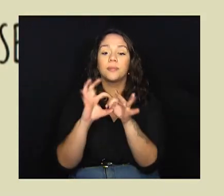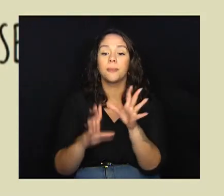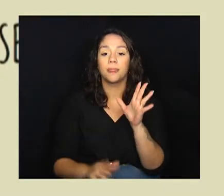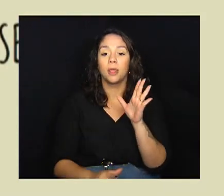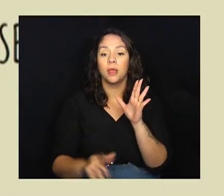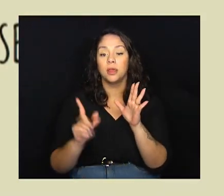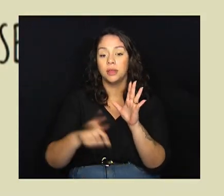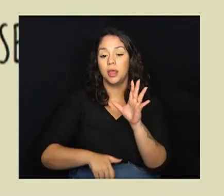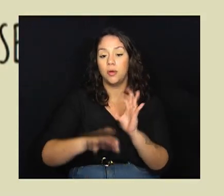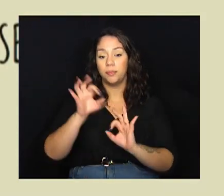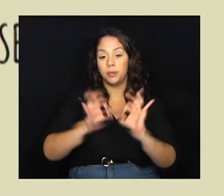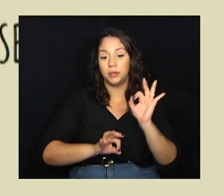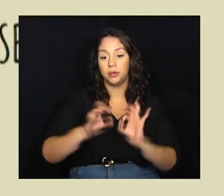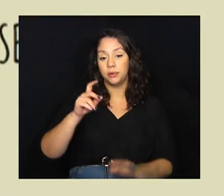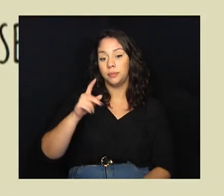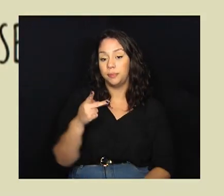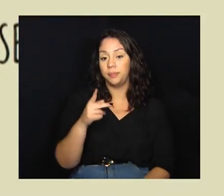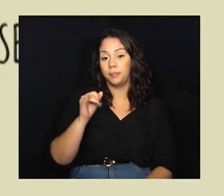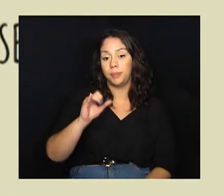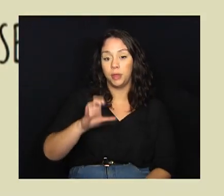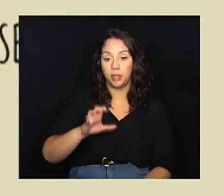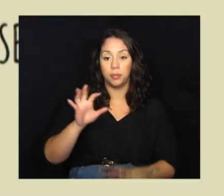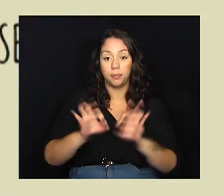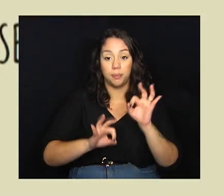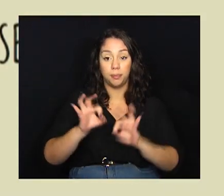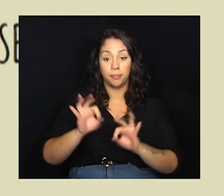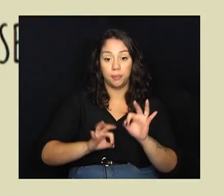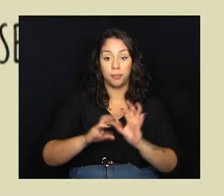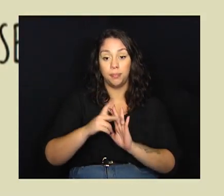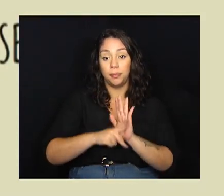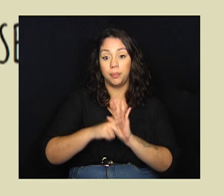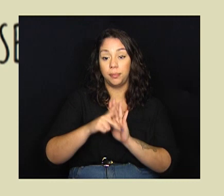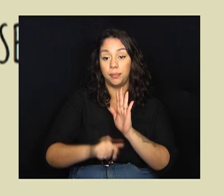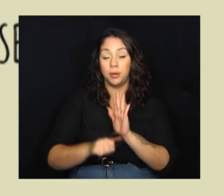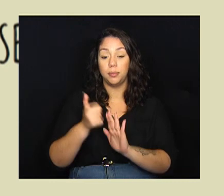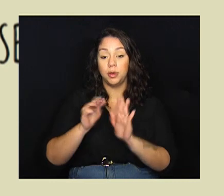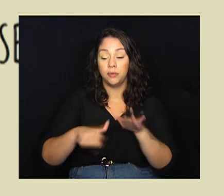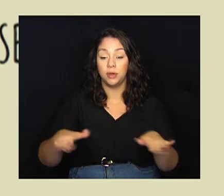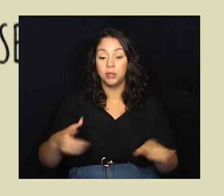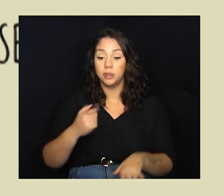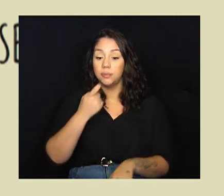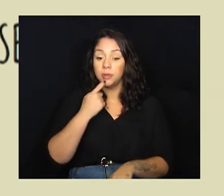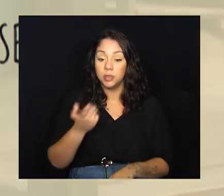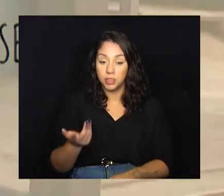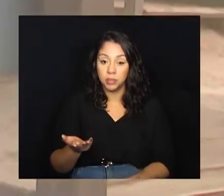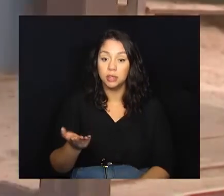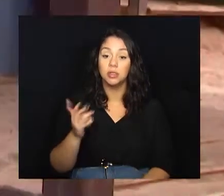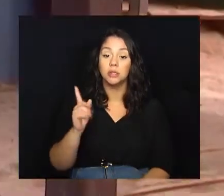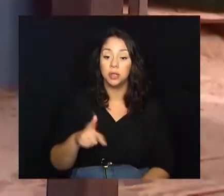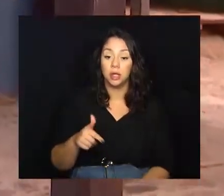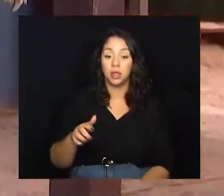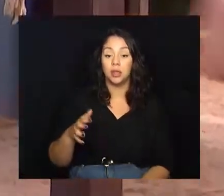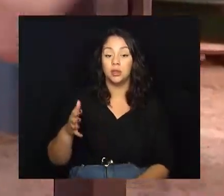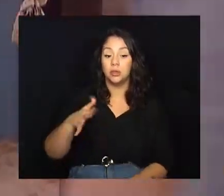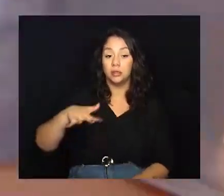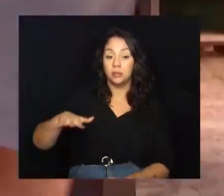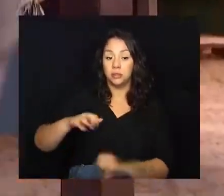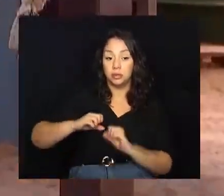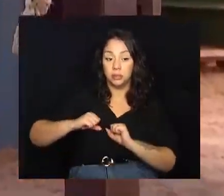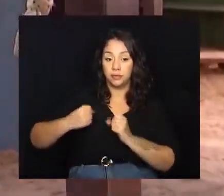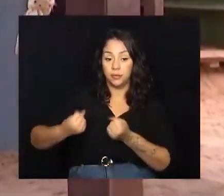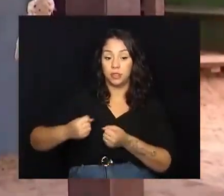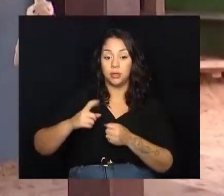infância Campineira o pic que Visa orientar as ações do poder público e da sociedade civil na defesa